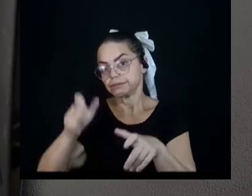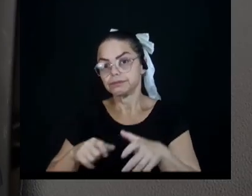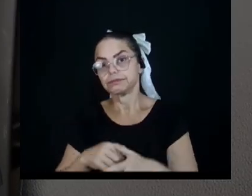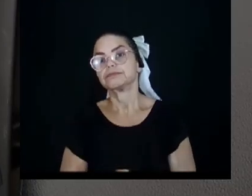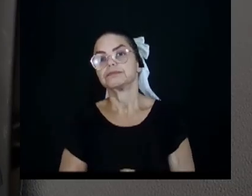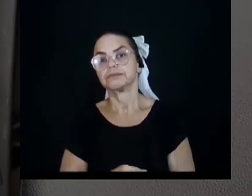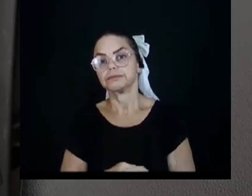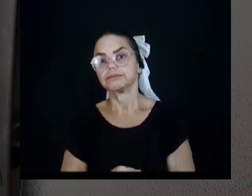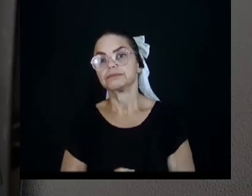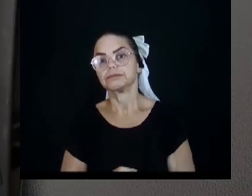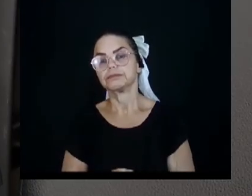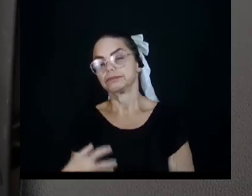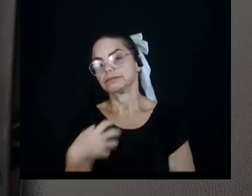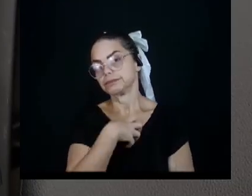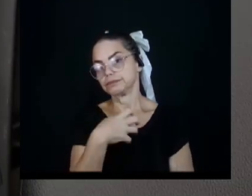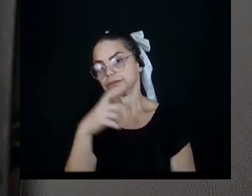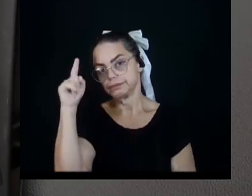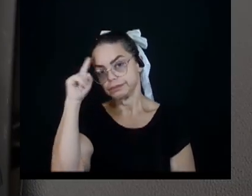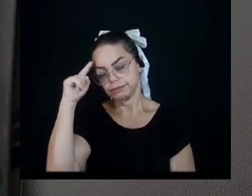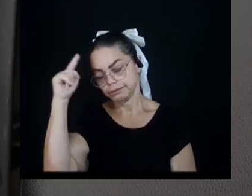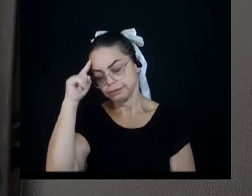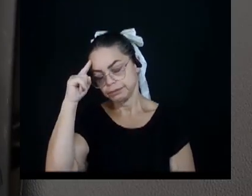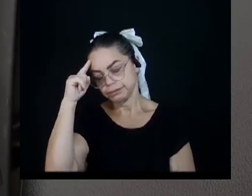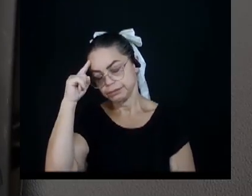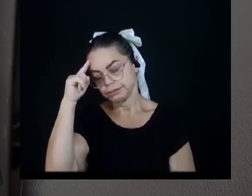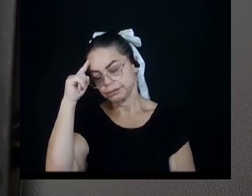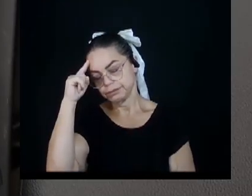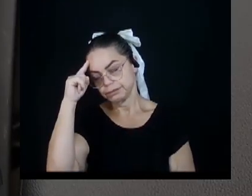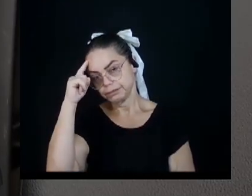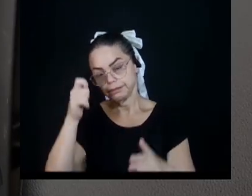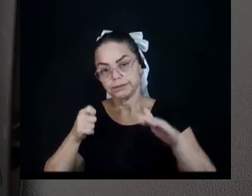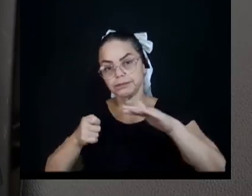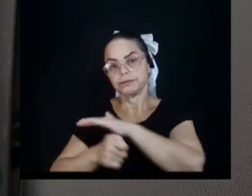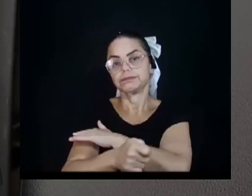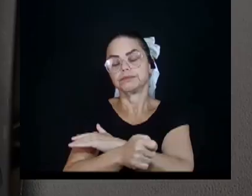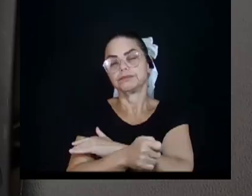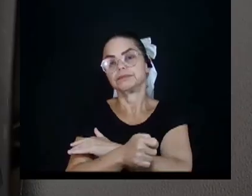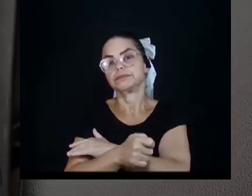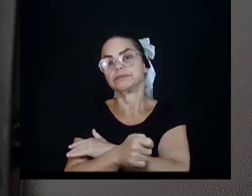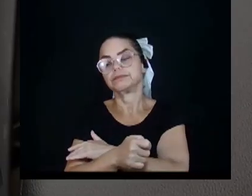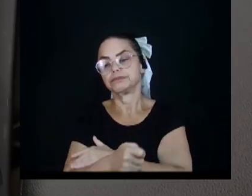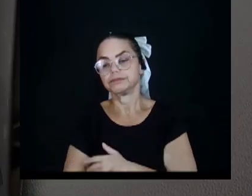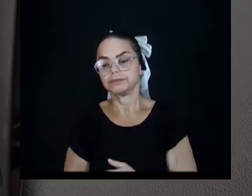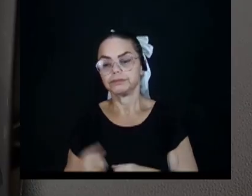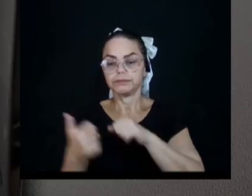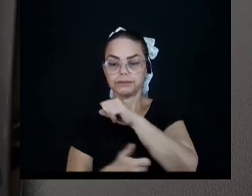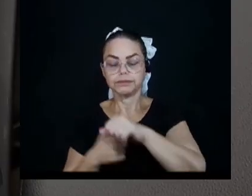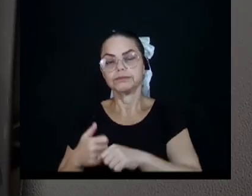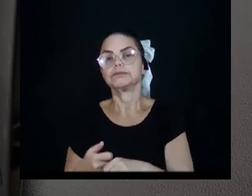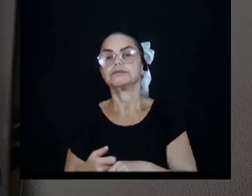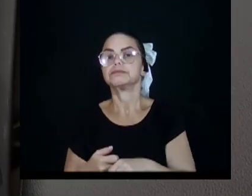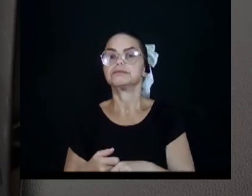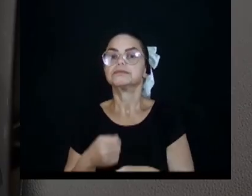no dia a dia. Mas um investimento em cultura, ele torna a cidade mais humana, torna a